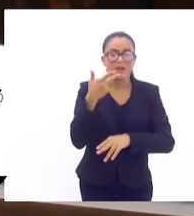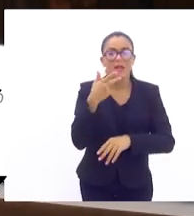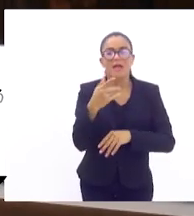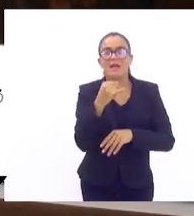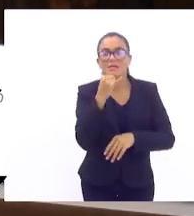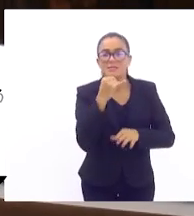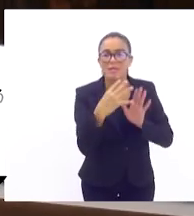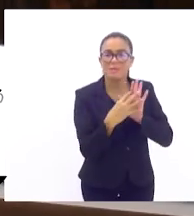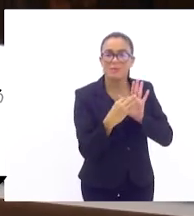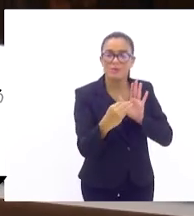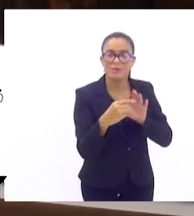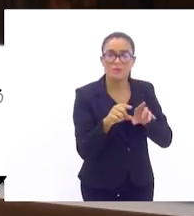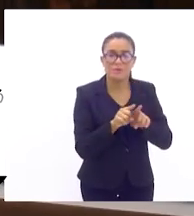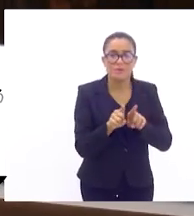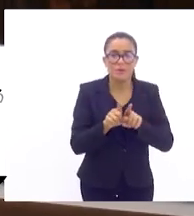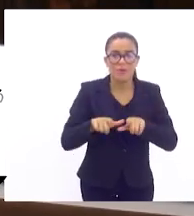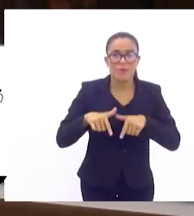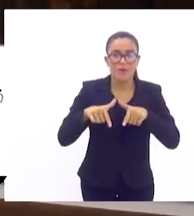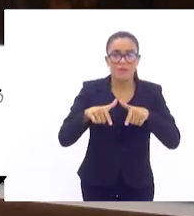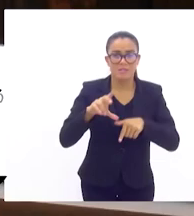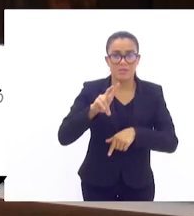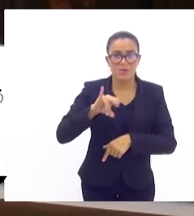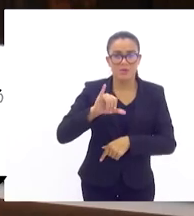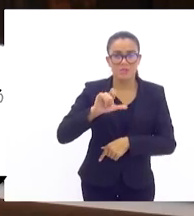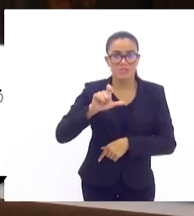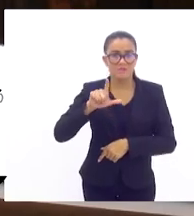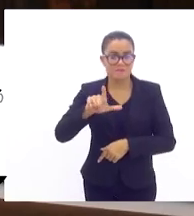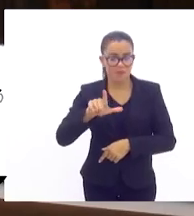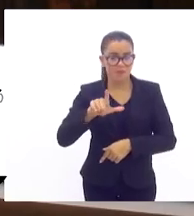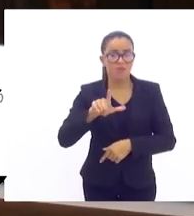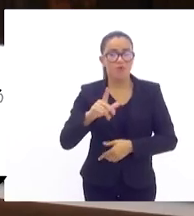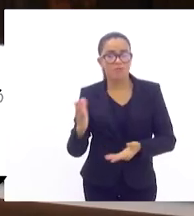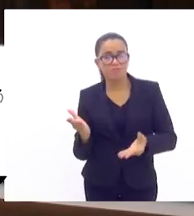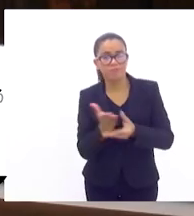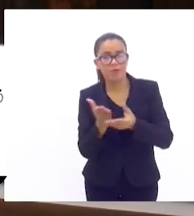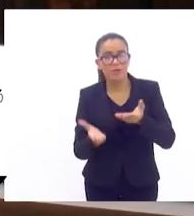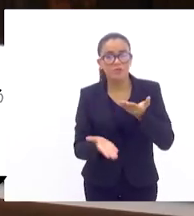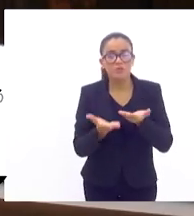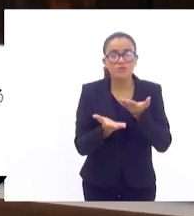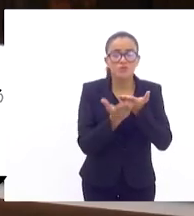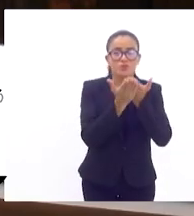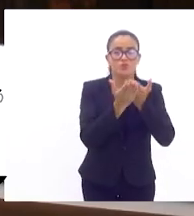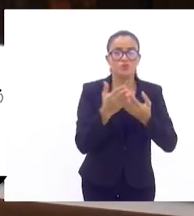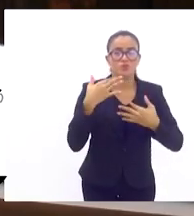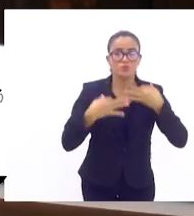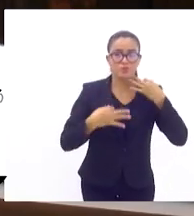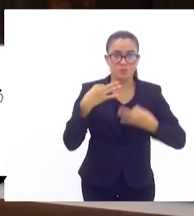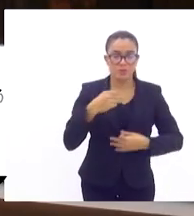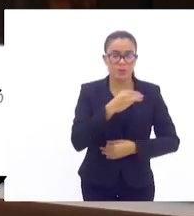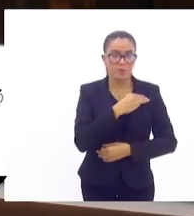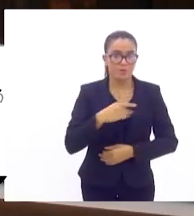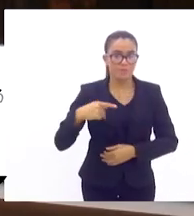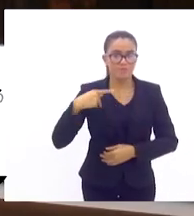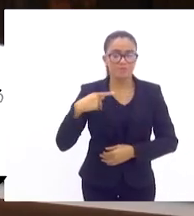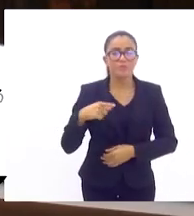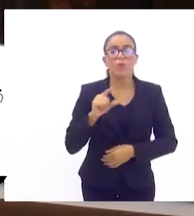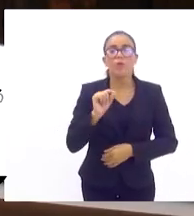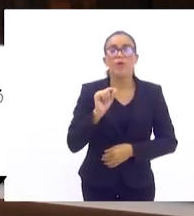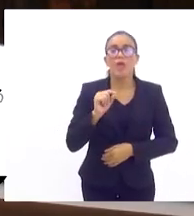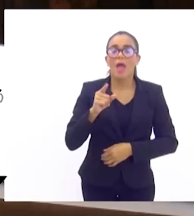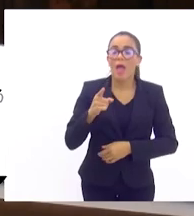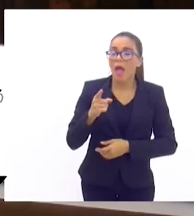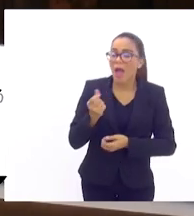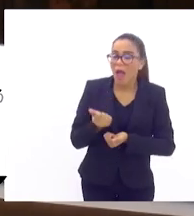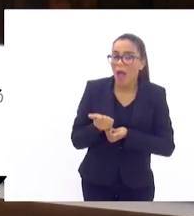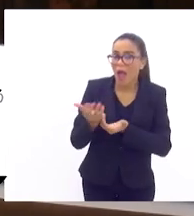exemplo uma ação civil pública que foi ajuizada pela promotoria junto com a Defensoria Pública, que visa a regularização do abastecimento